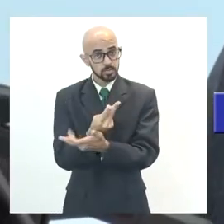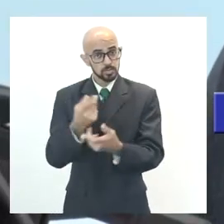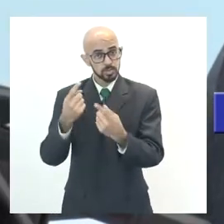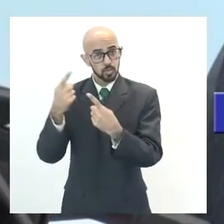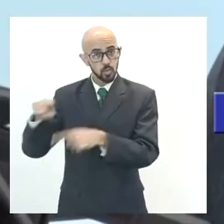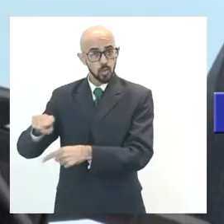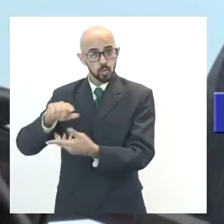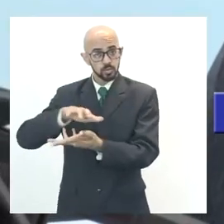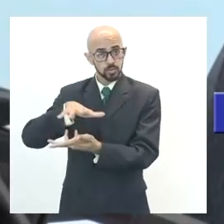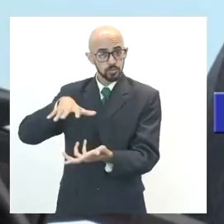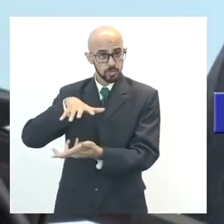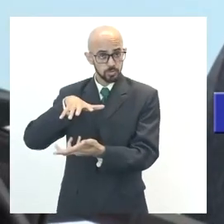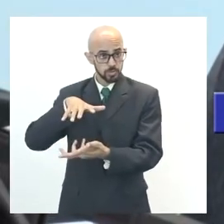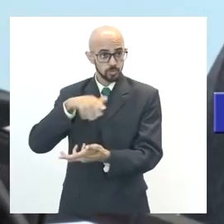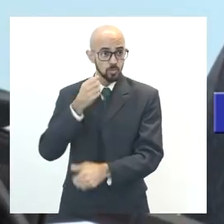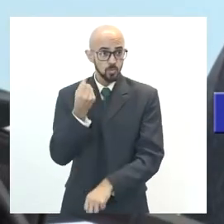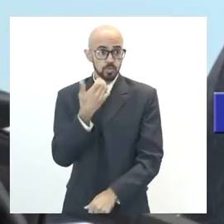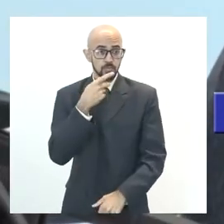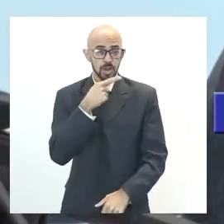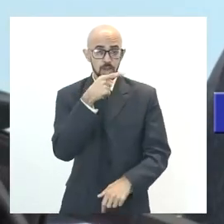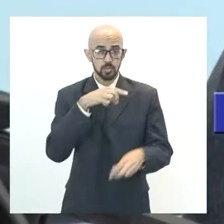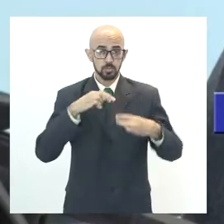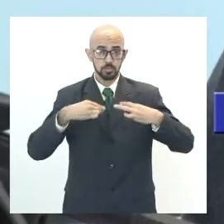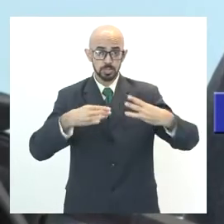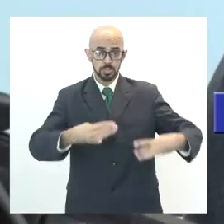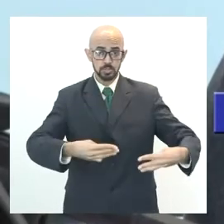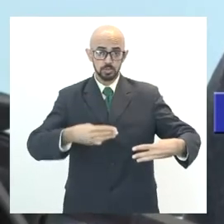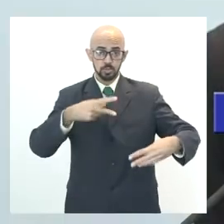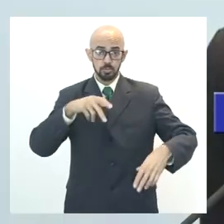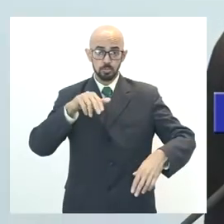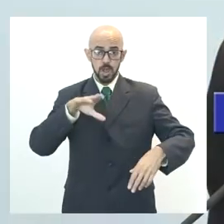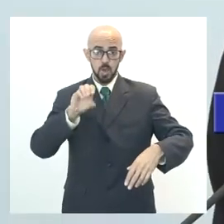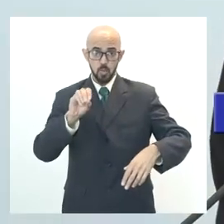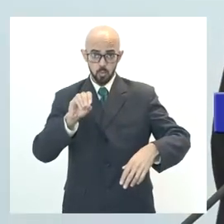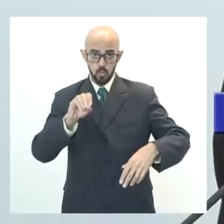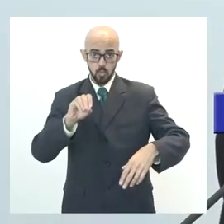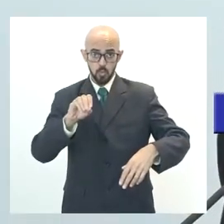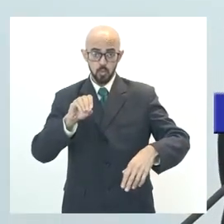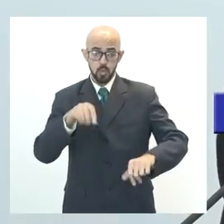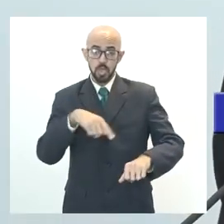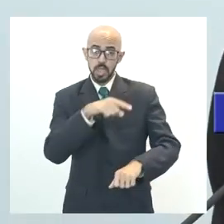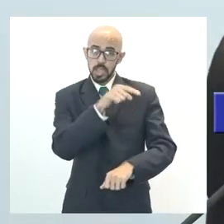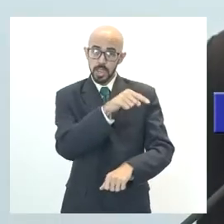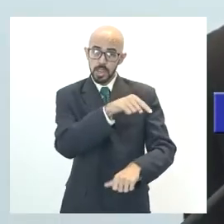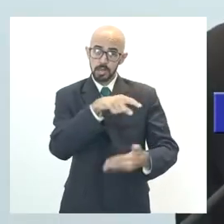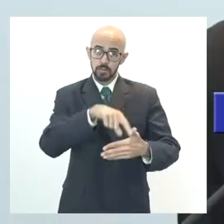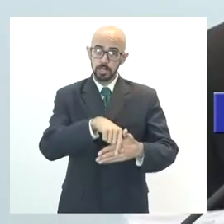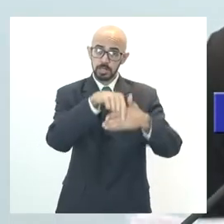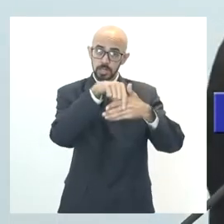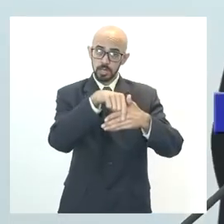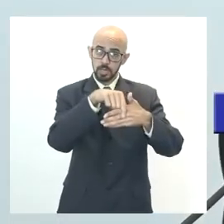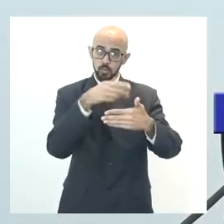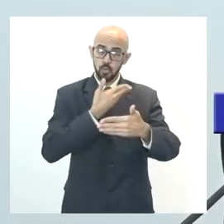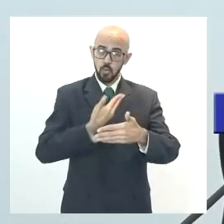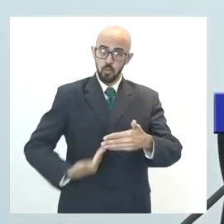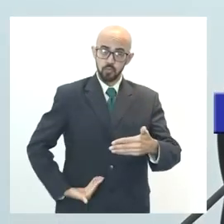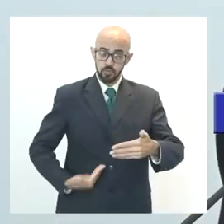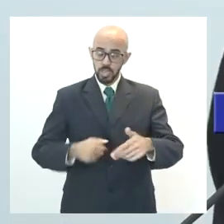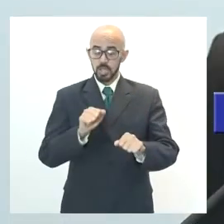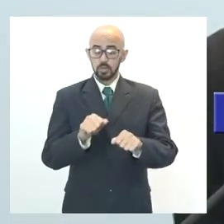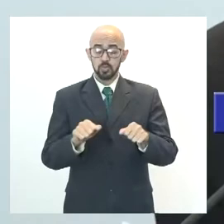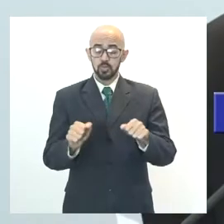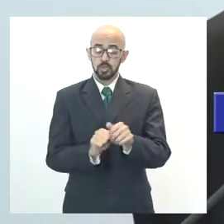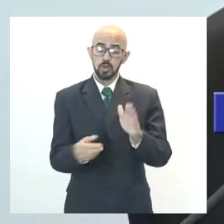ministro Paulo Guedes e ele vem liderando o governo e implementando aqui